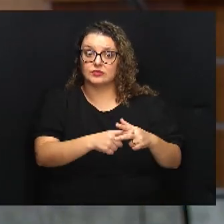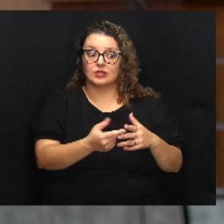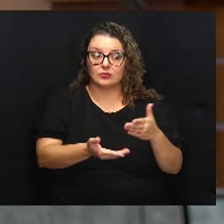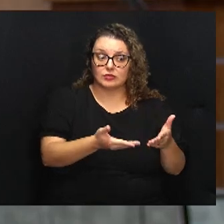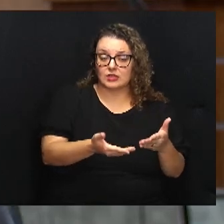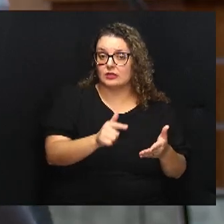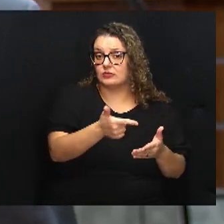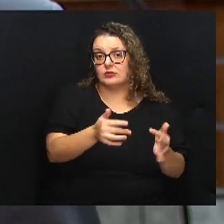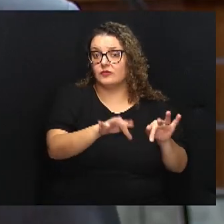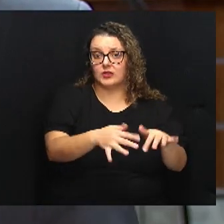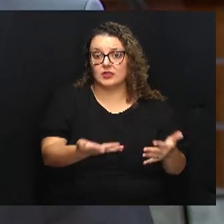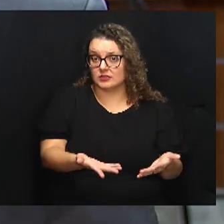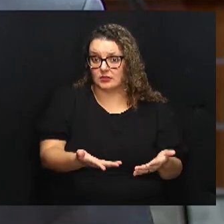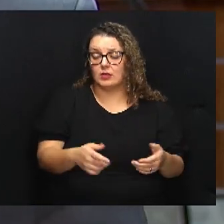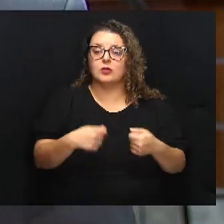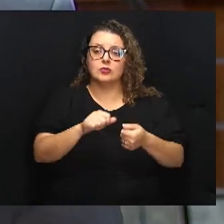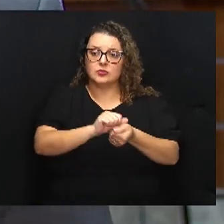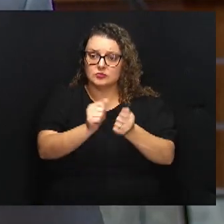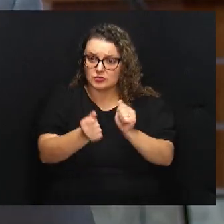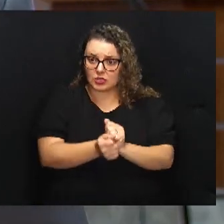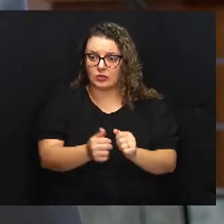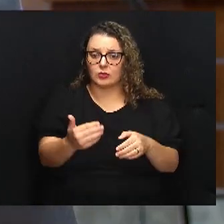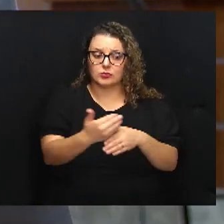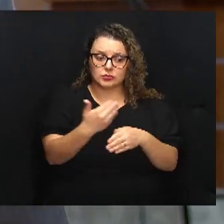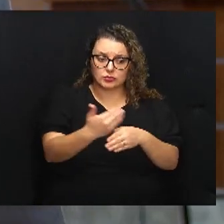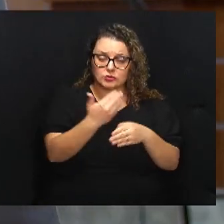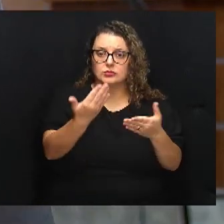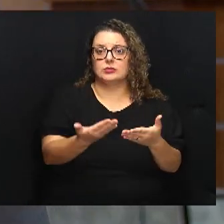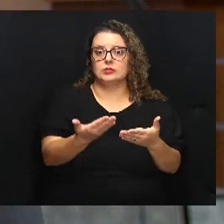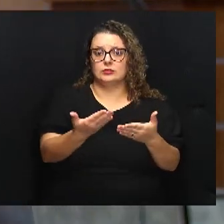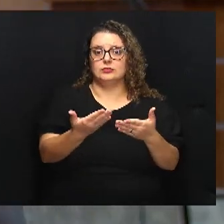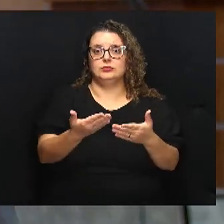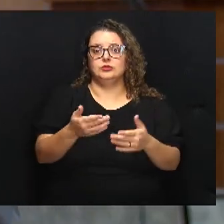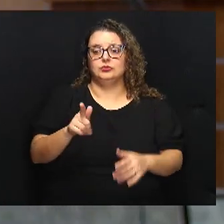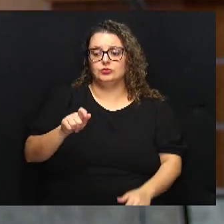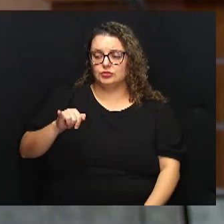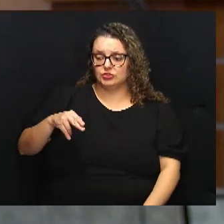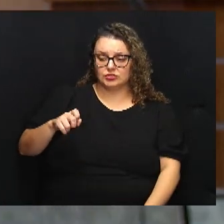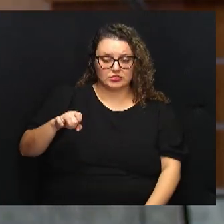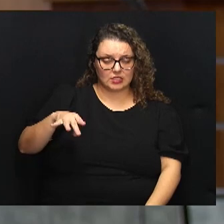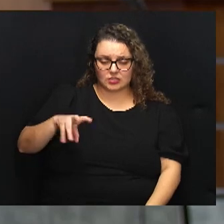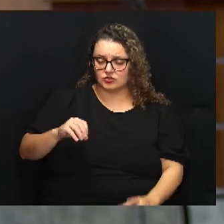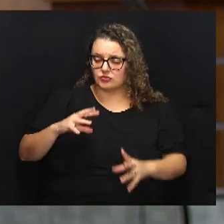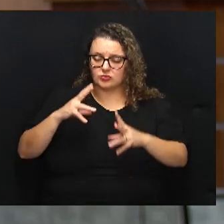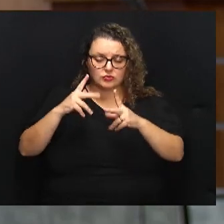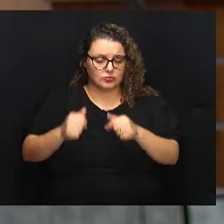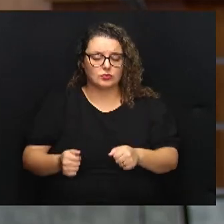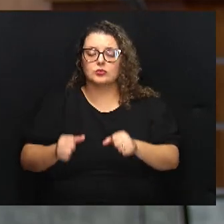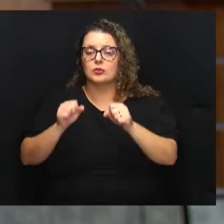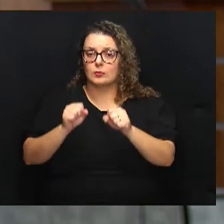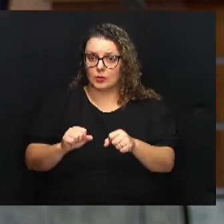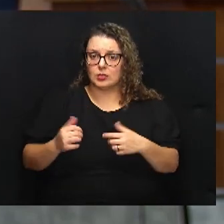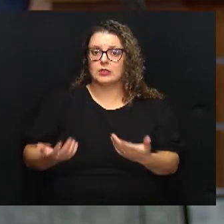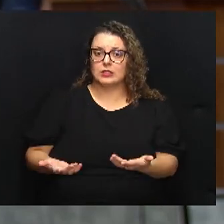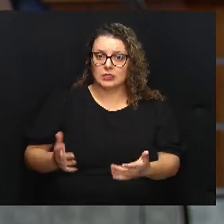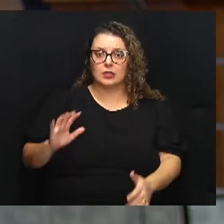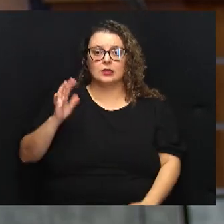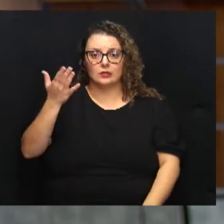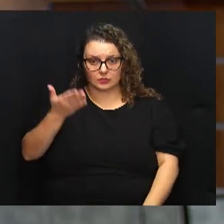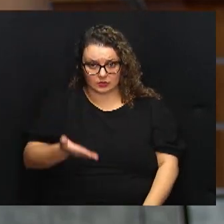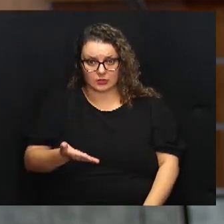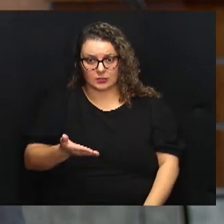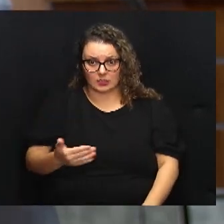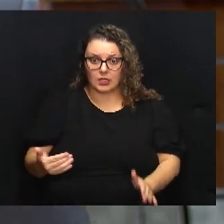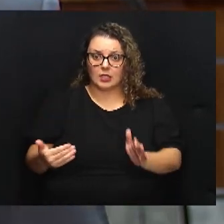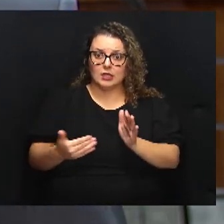ser revitalizado, tem que ser feita a construção dos ginásios e de tudo que poderá acontecer ali, até porque